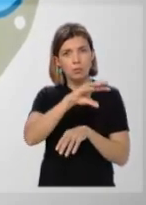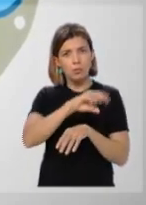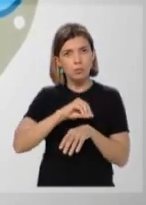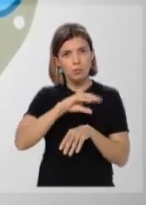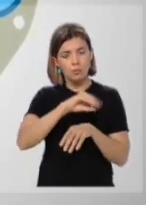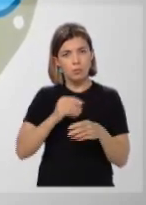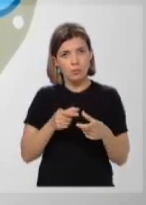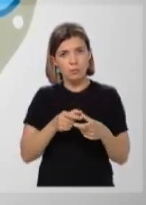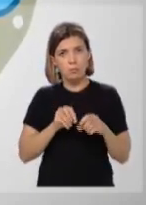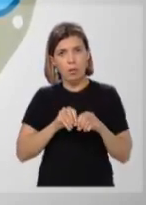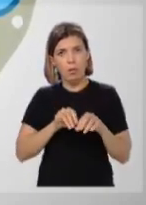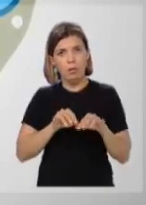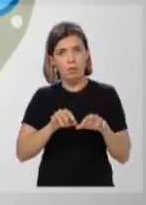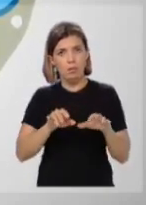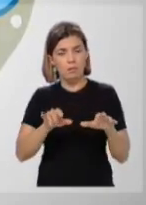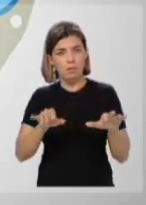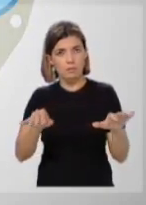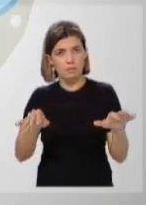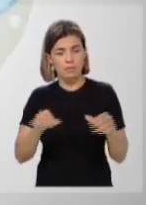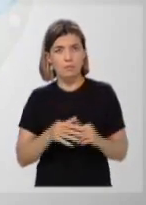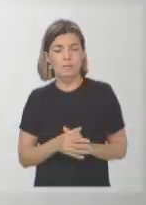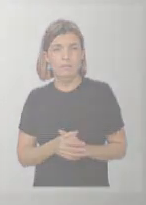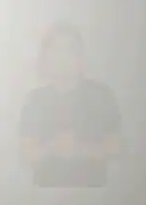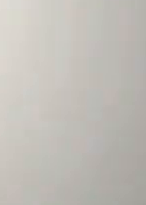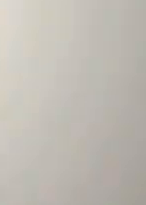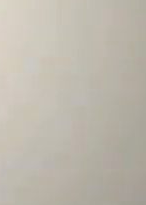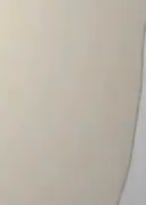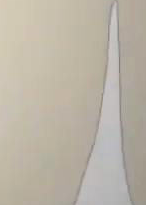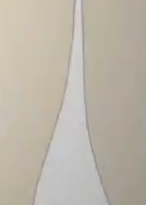outros organismos para se multiplicar.